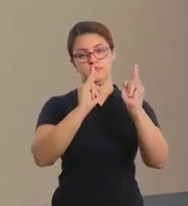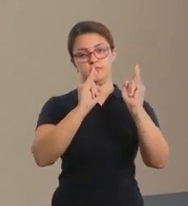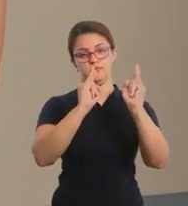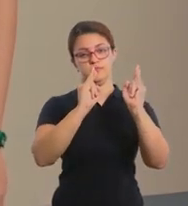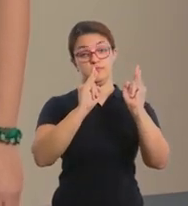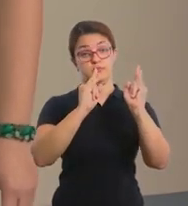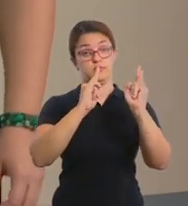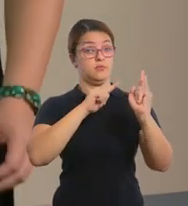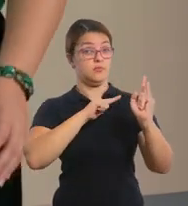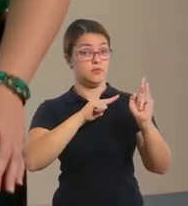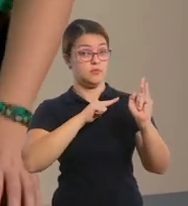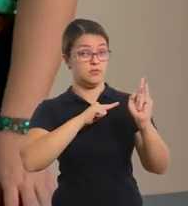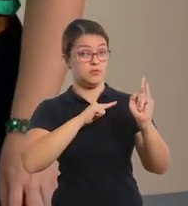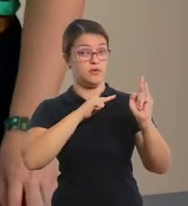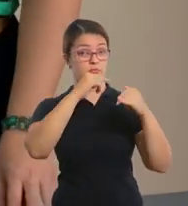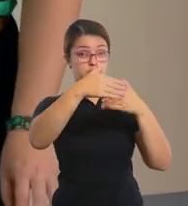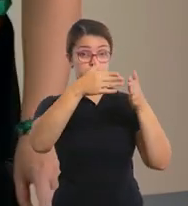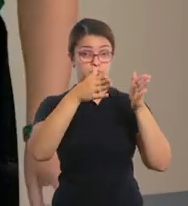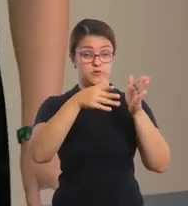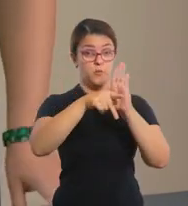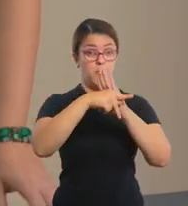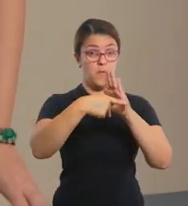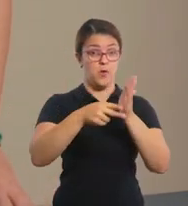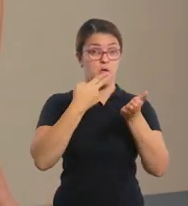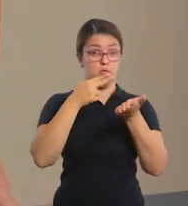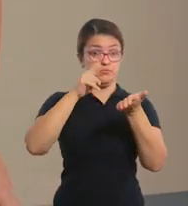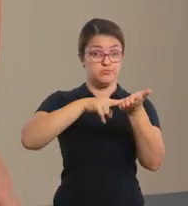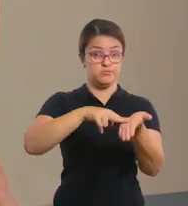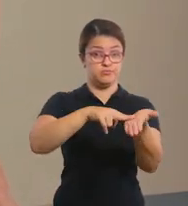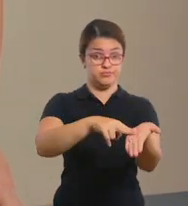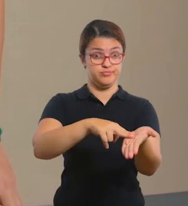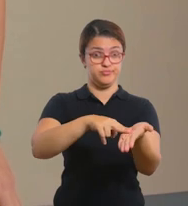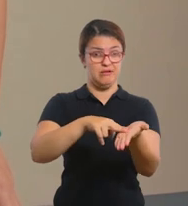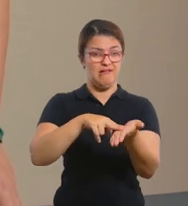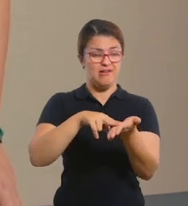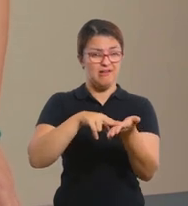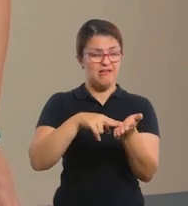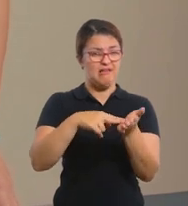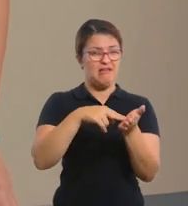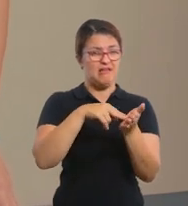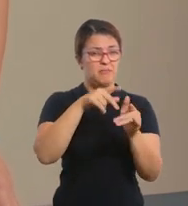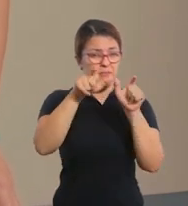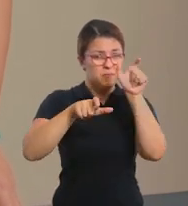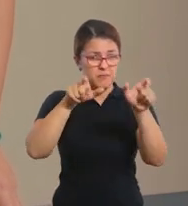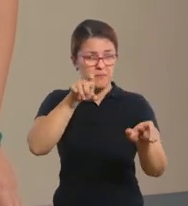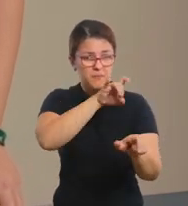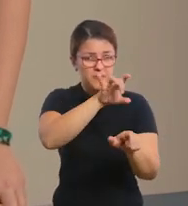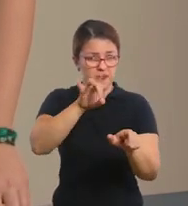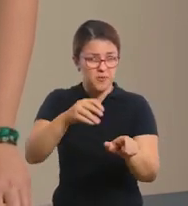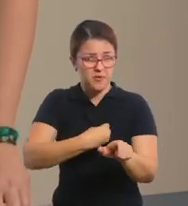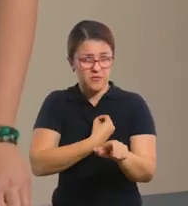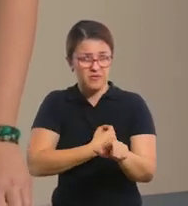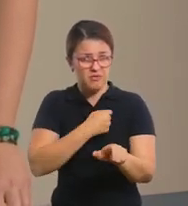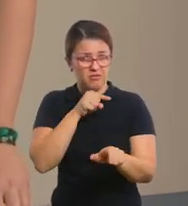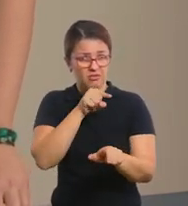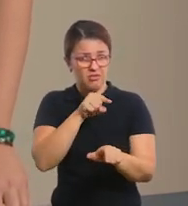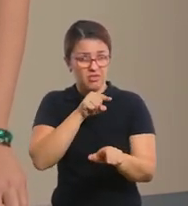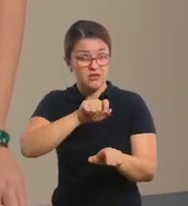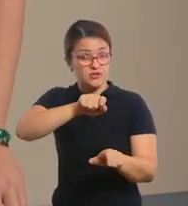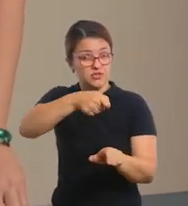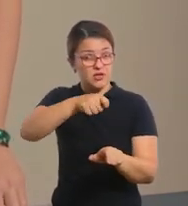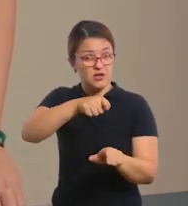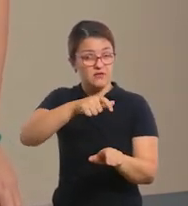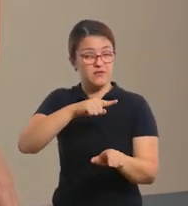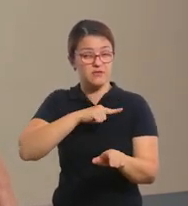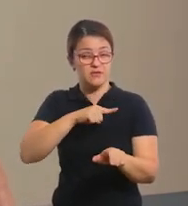foram instaladas caixas de correios e cada morador ganhou uma chave calcule o resultado das